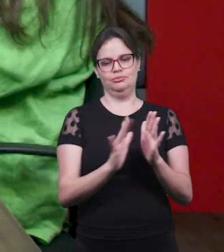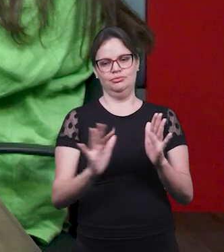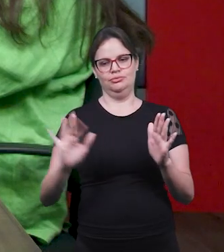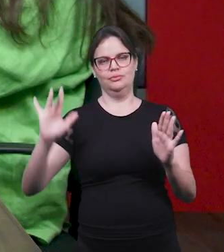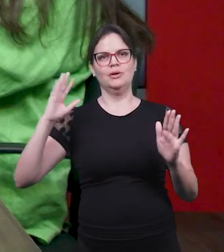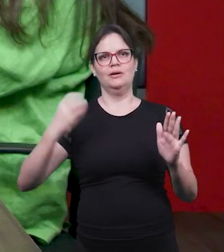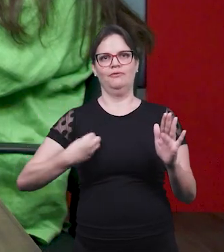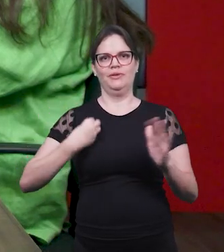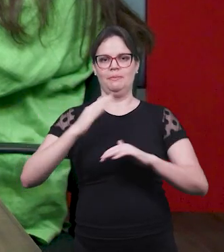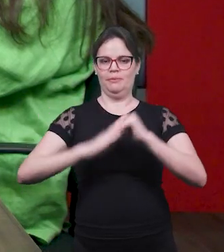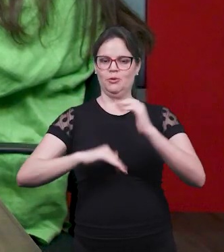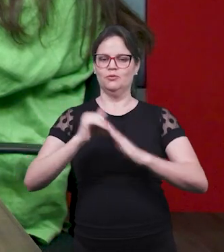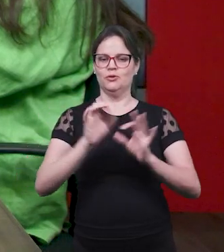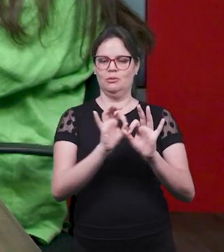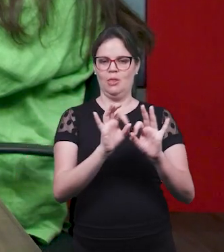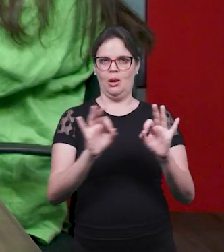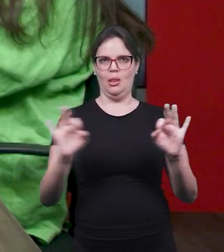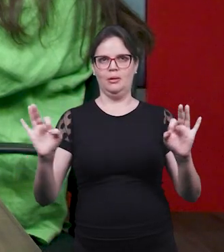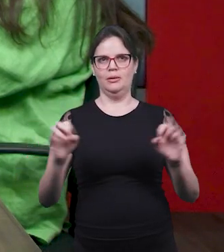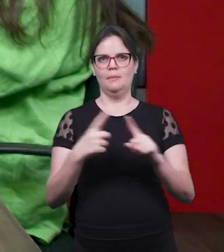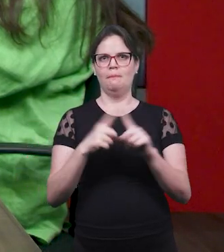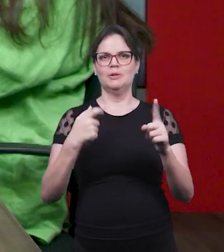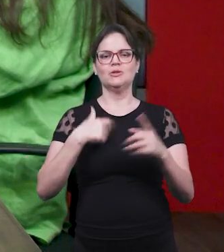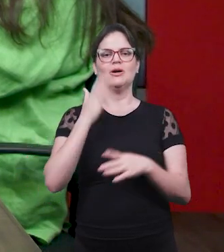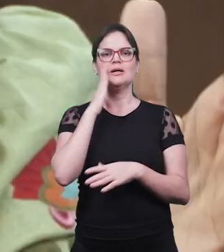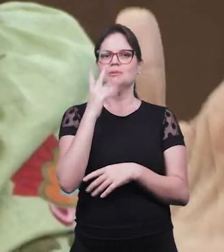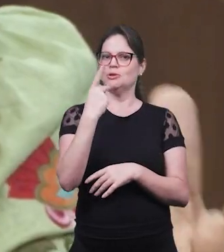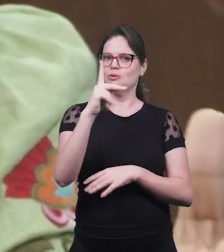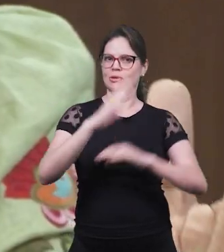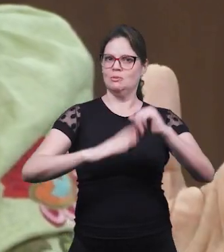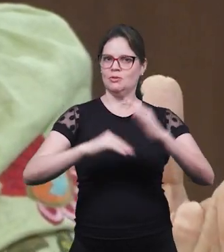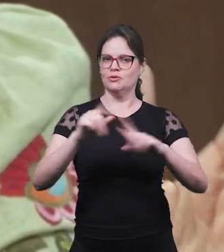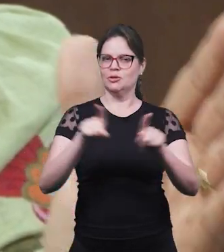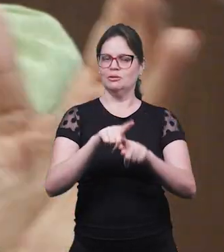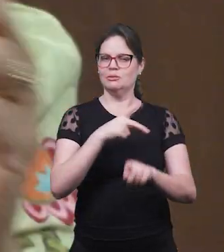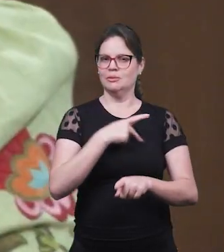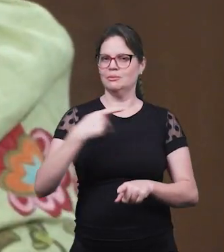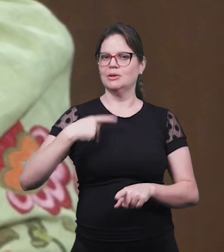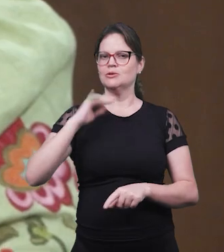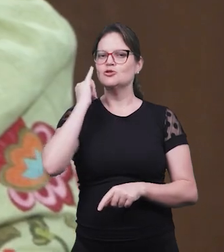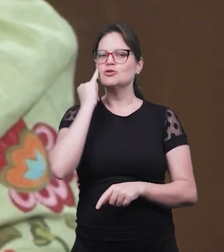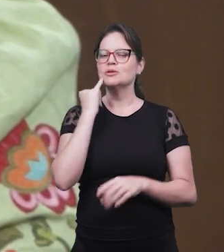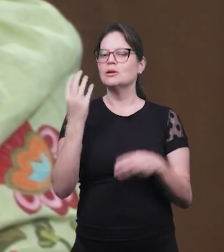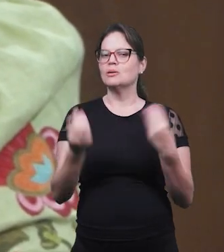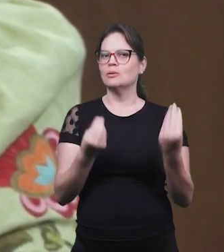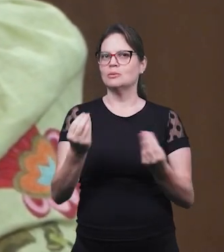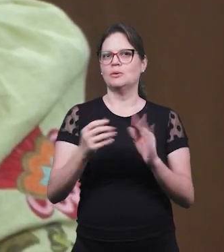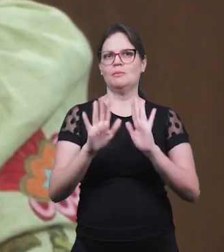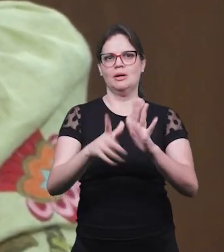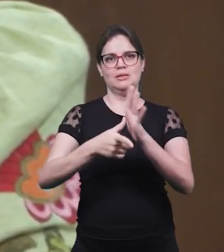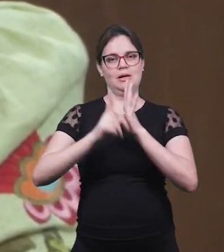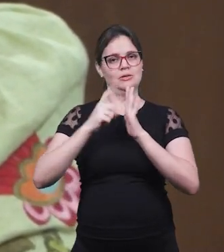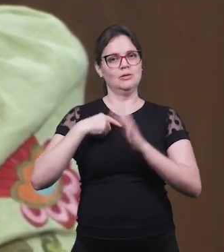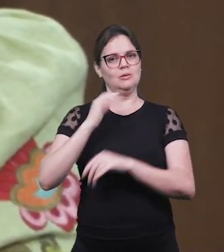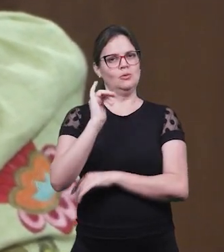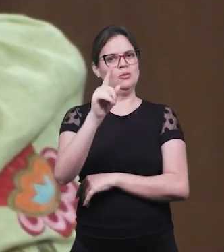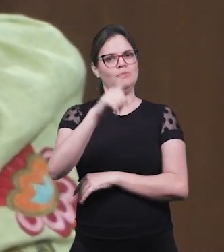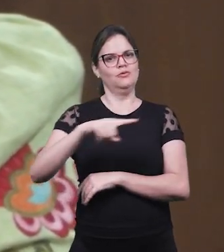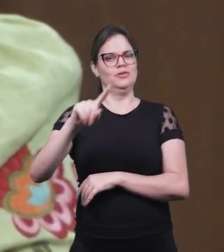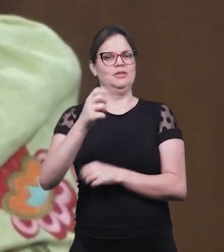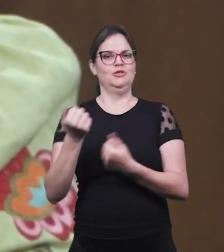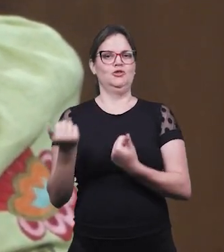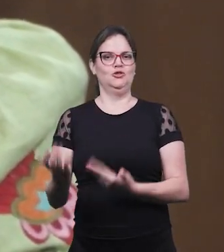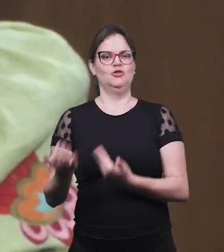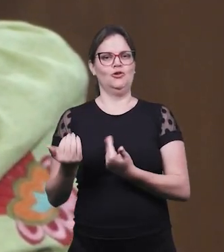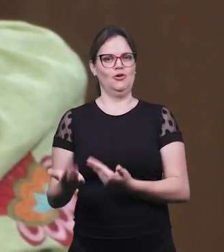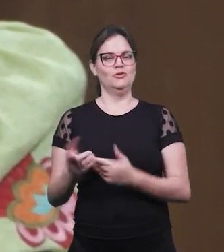profissional grande, um pouco do seu percurso profissional, pastor. E antes disso eu quero dizer para os jovens, com base nisso que